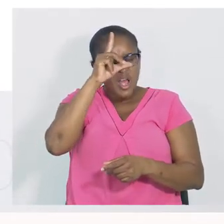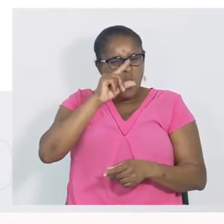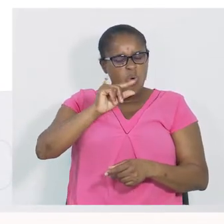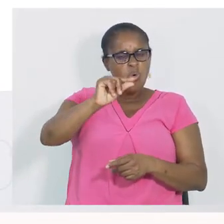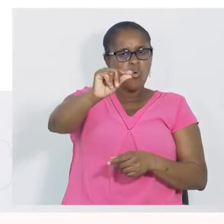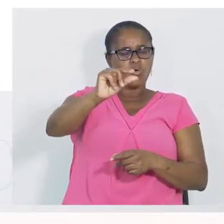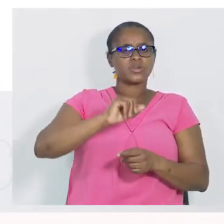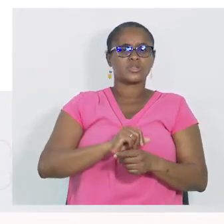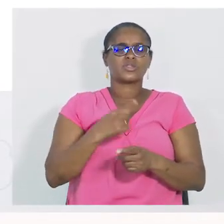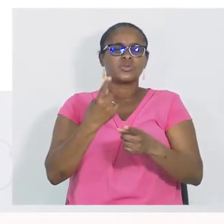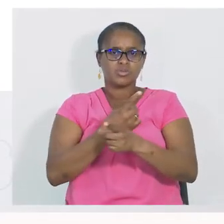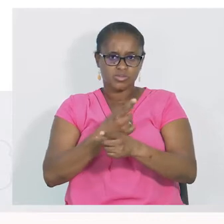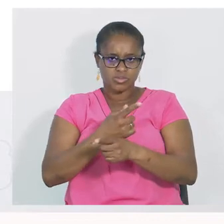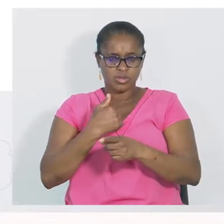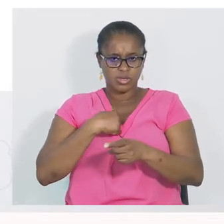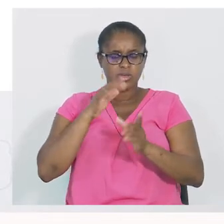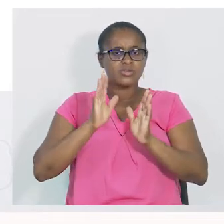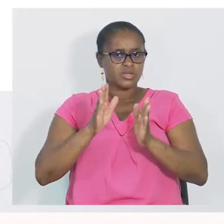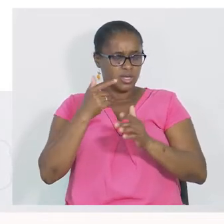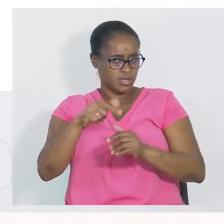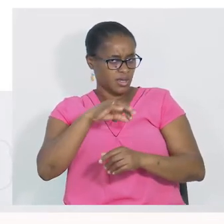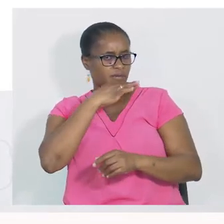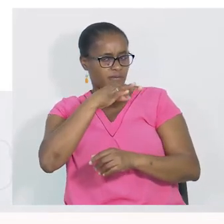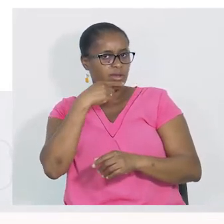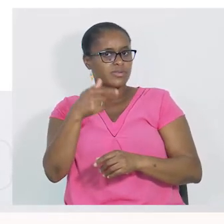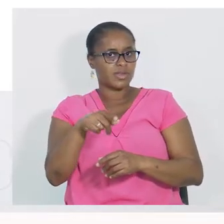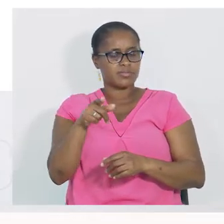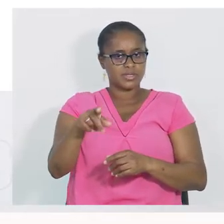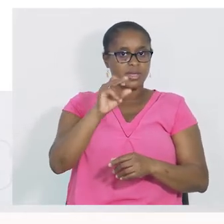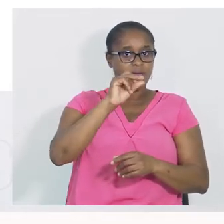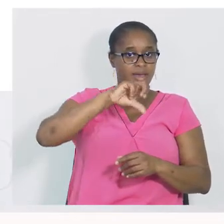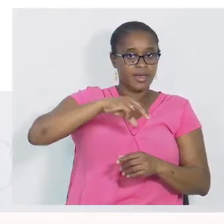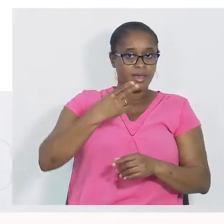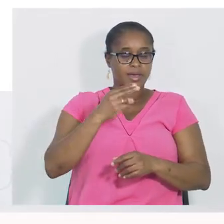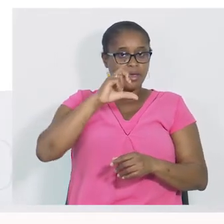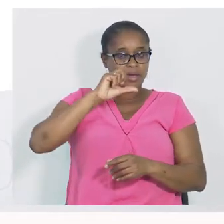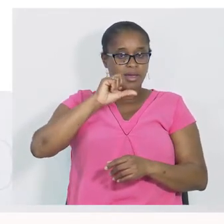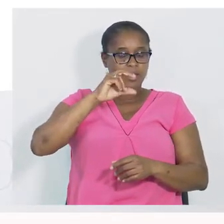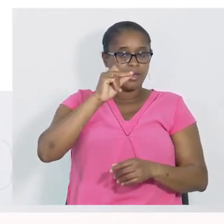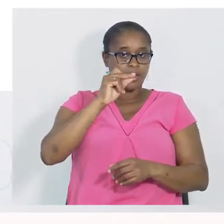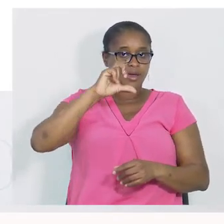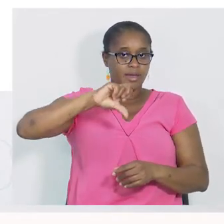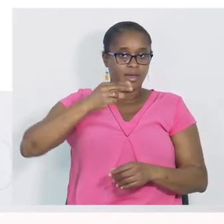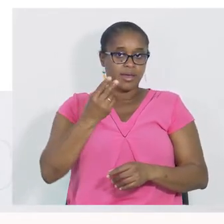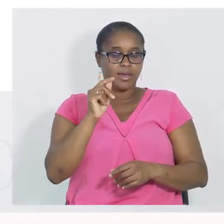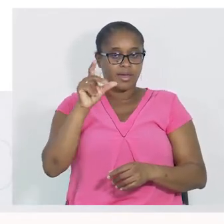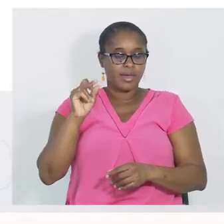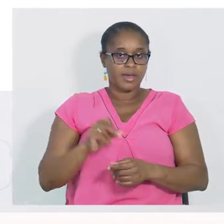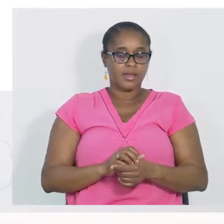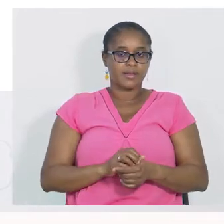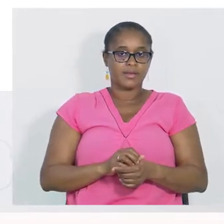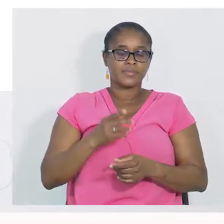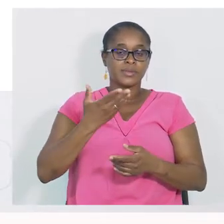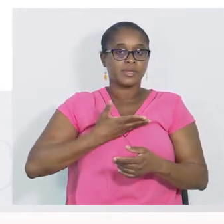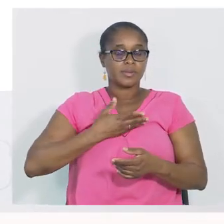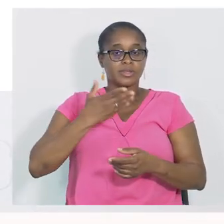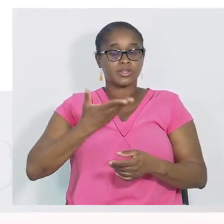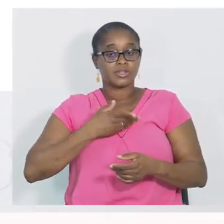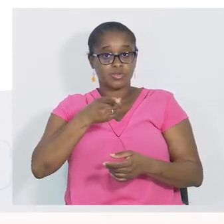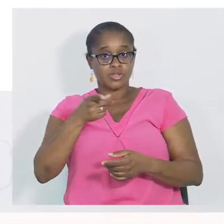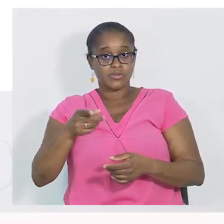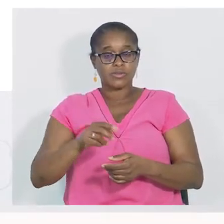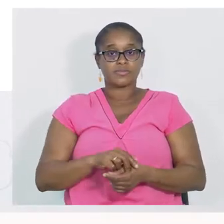A estas expressões, esta e aquela, demonstram ou indicam a posição dos objetos